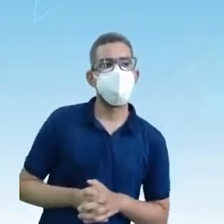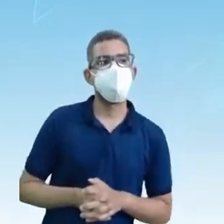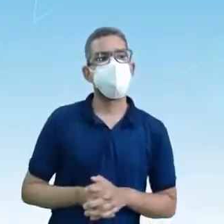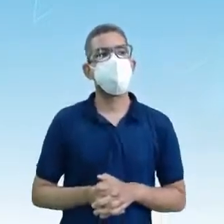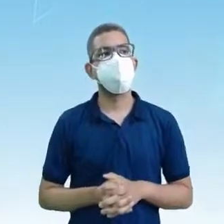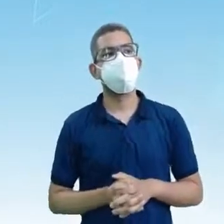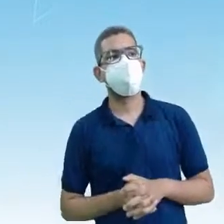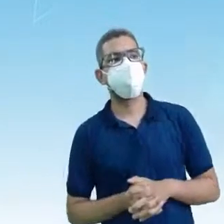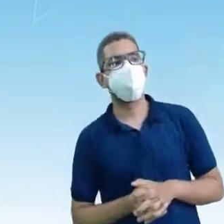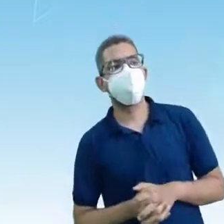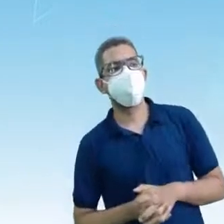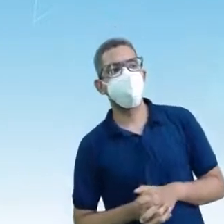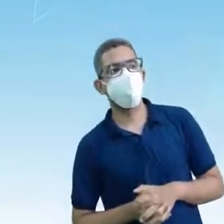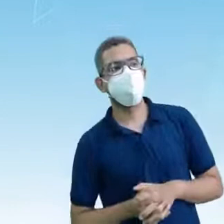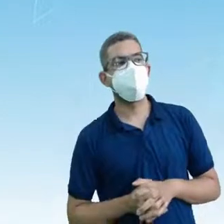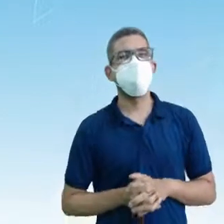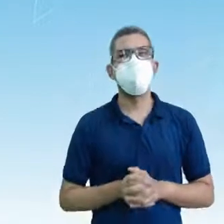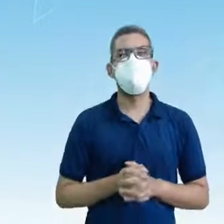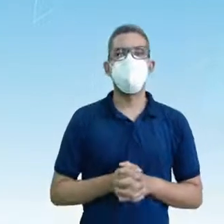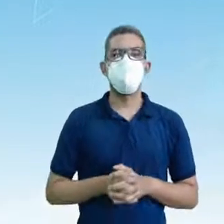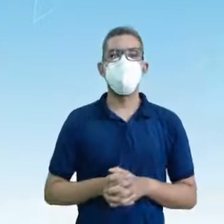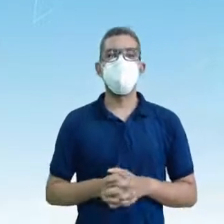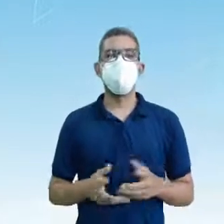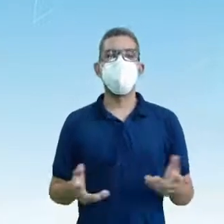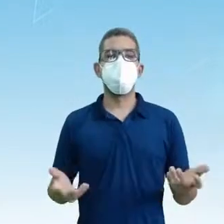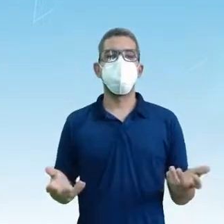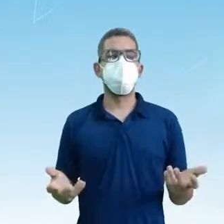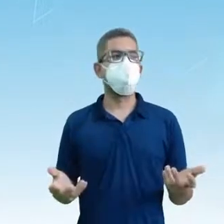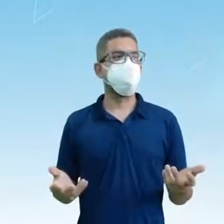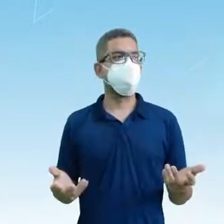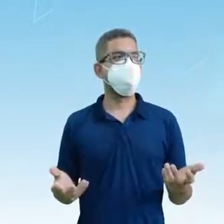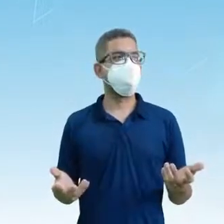Começa aí. Migrações. Bom.